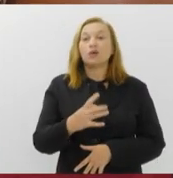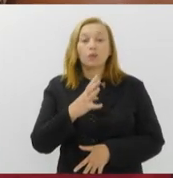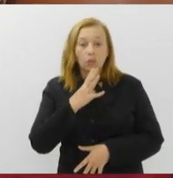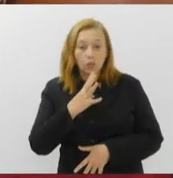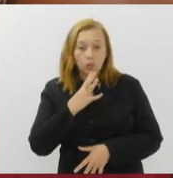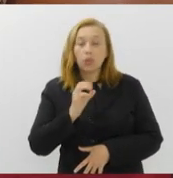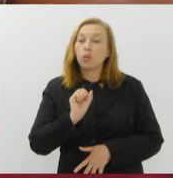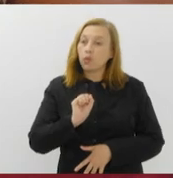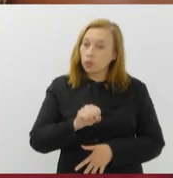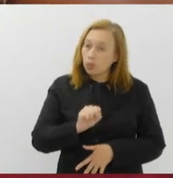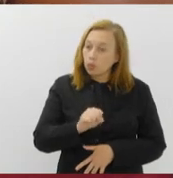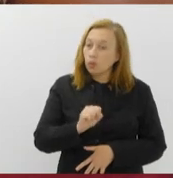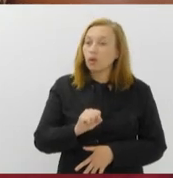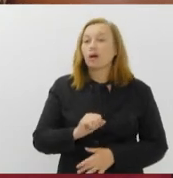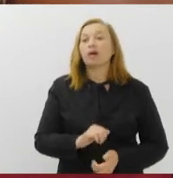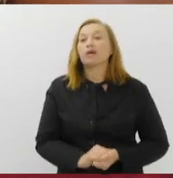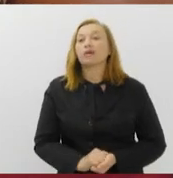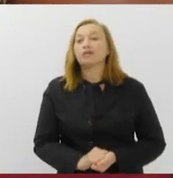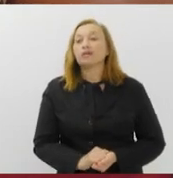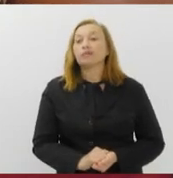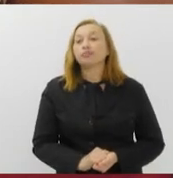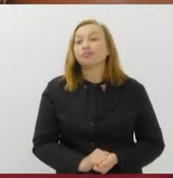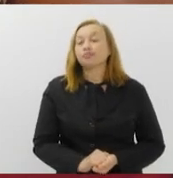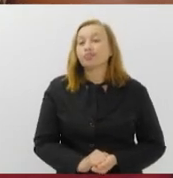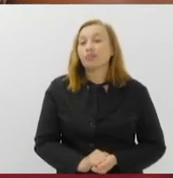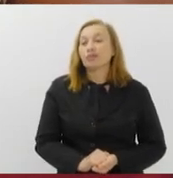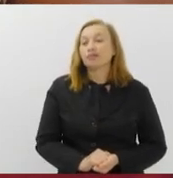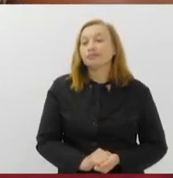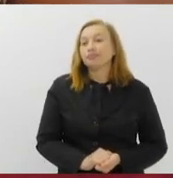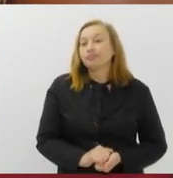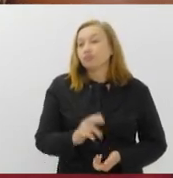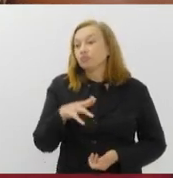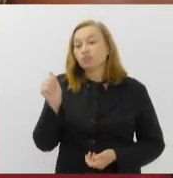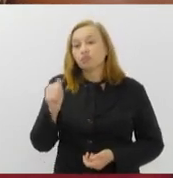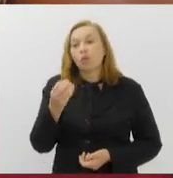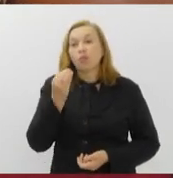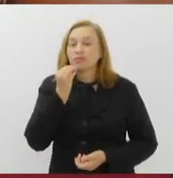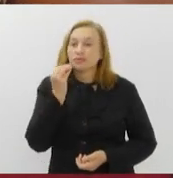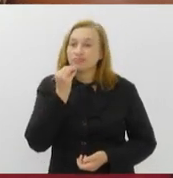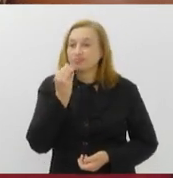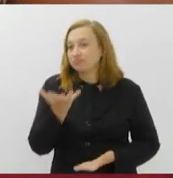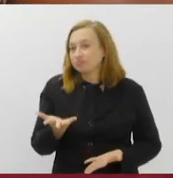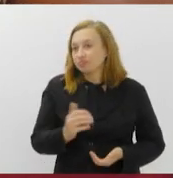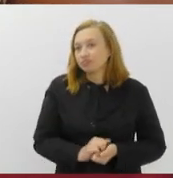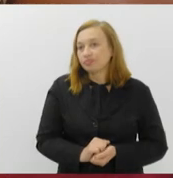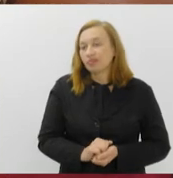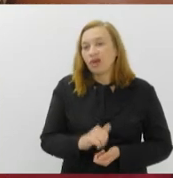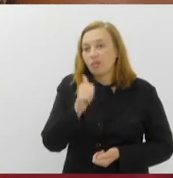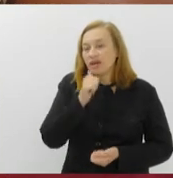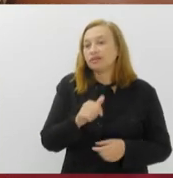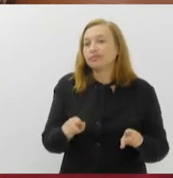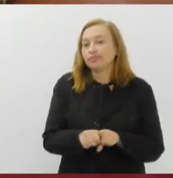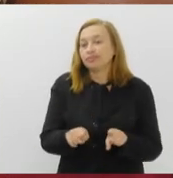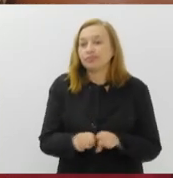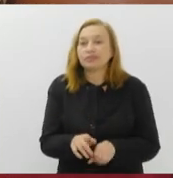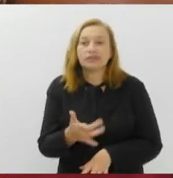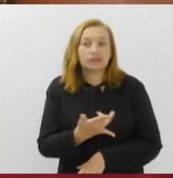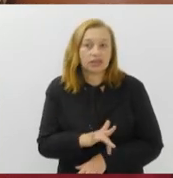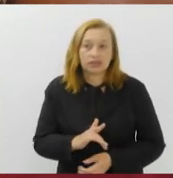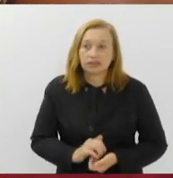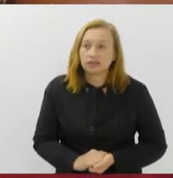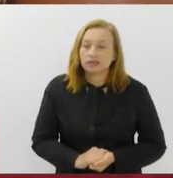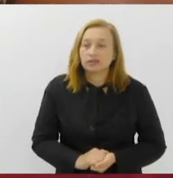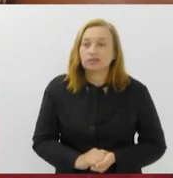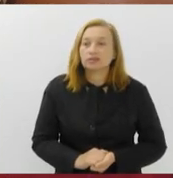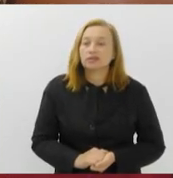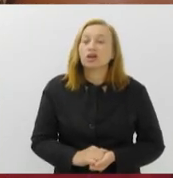que a gente pode, né? Só que a gente nunca teve essa oportunidade. Pelas mulheres também, coitadas, né? Porque tá